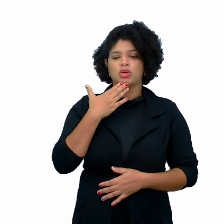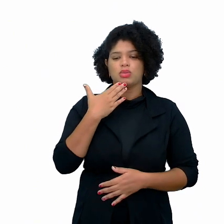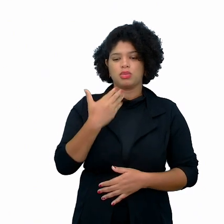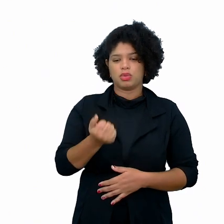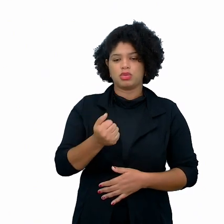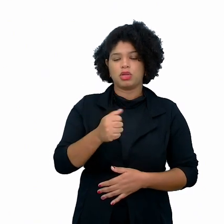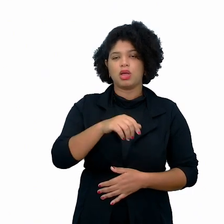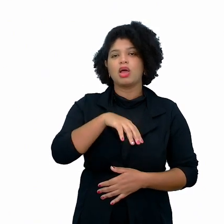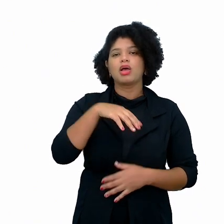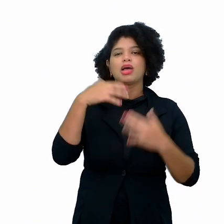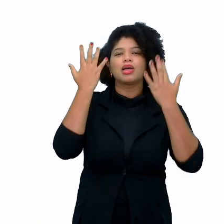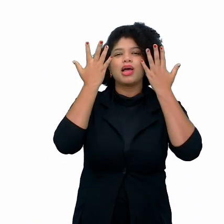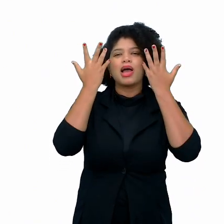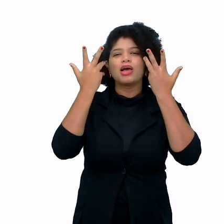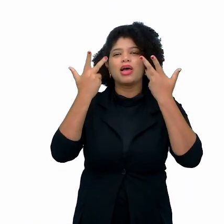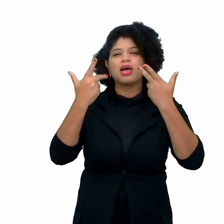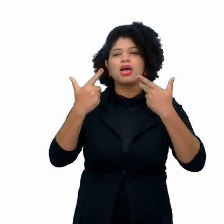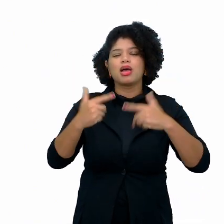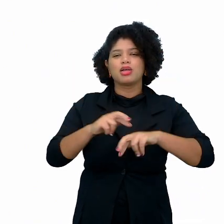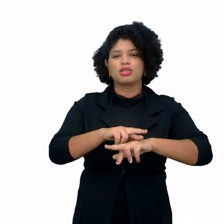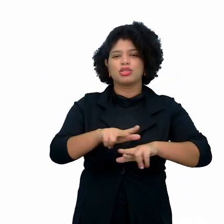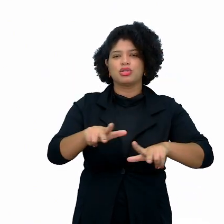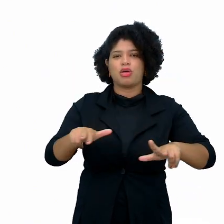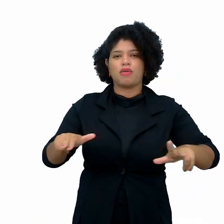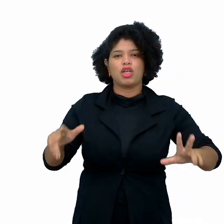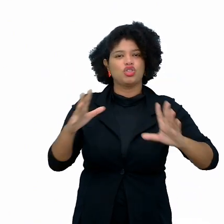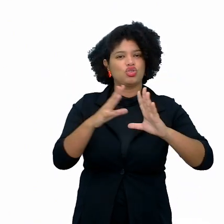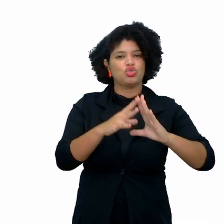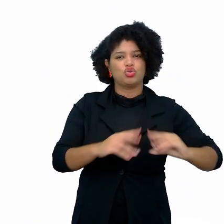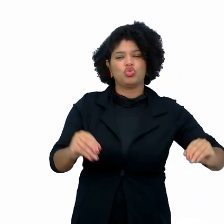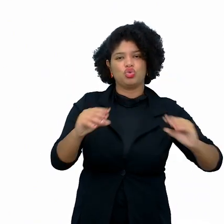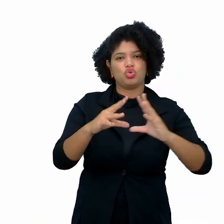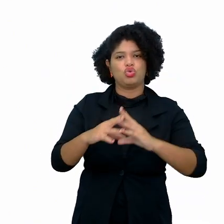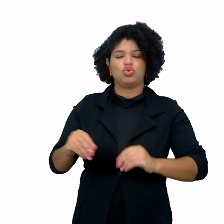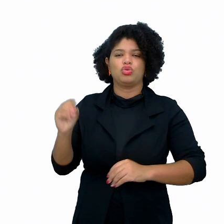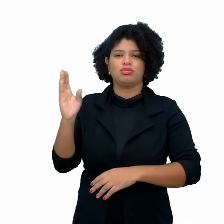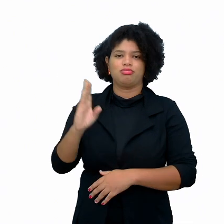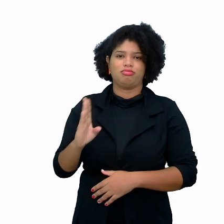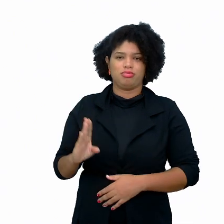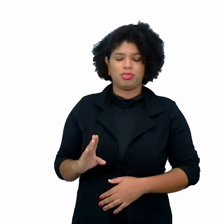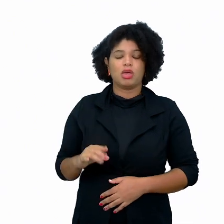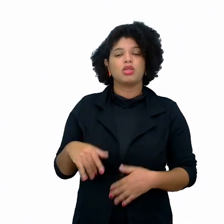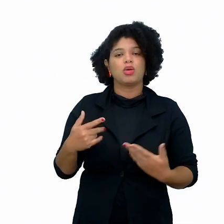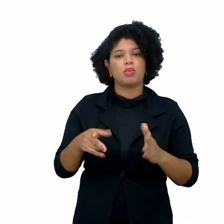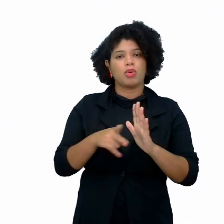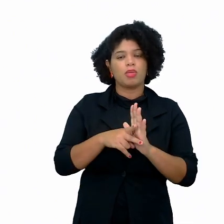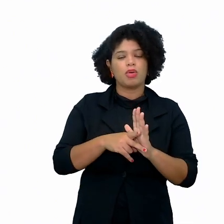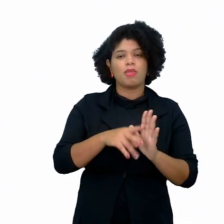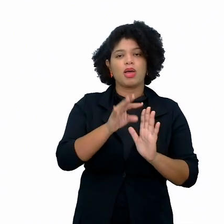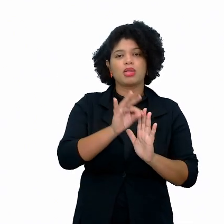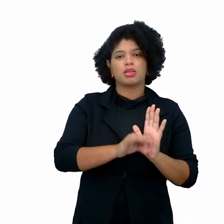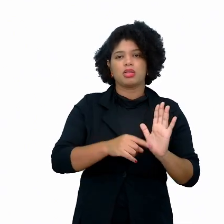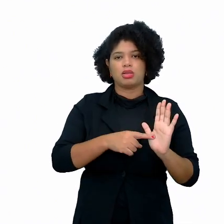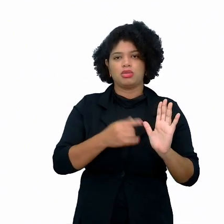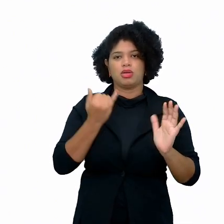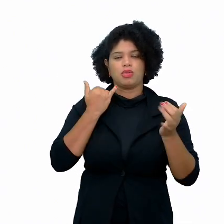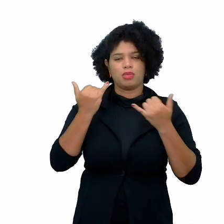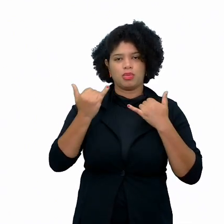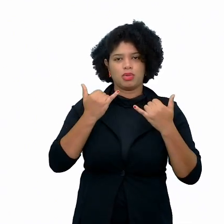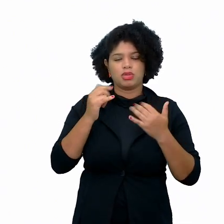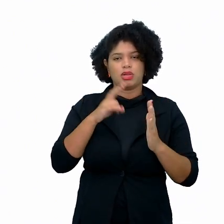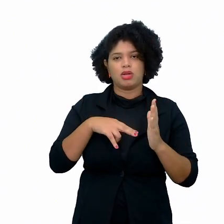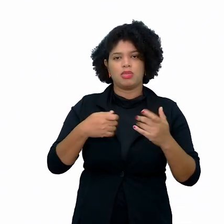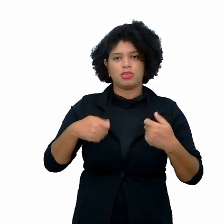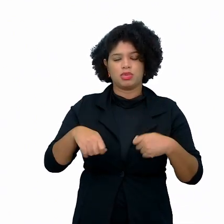mais sobre os animais em extinção no Brasil, e a partir da leitura de um texto informativo.